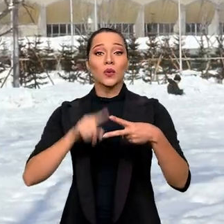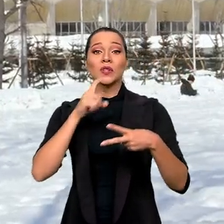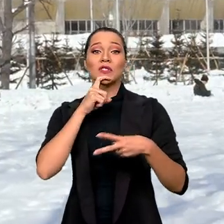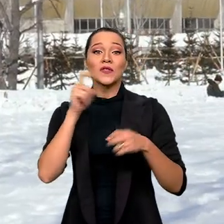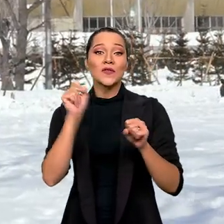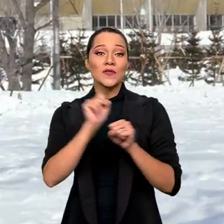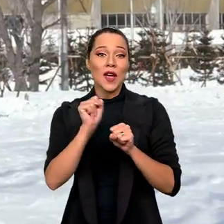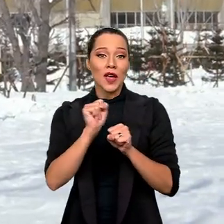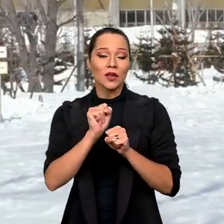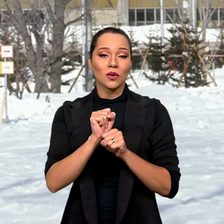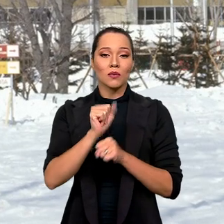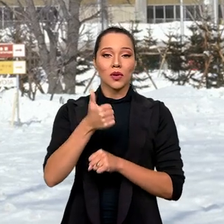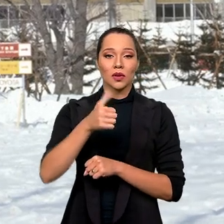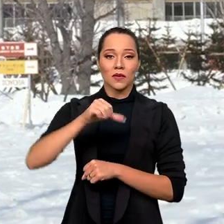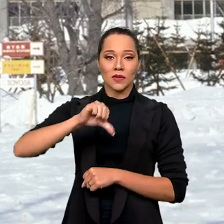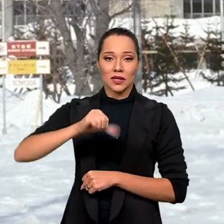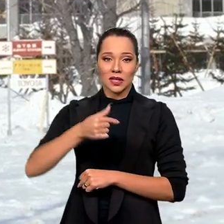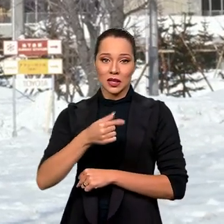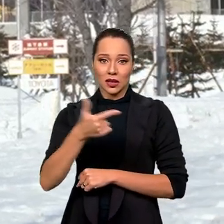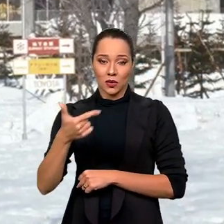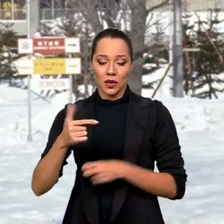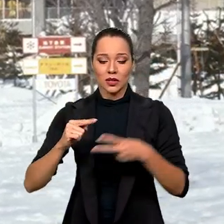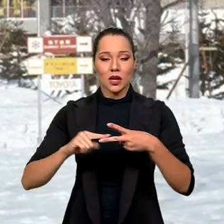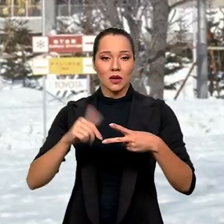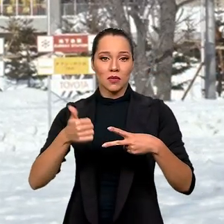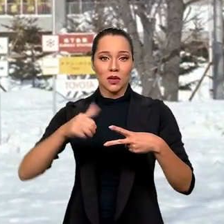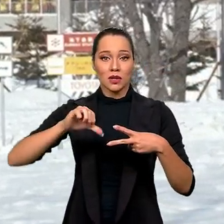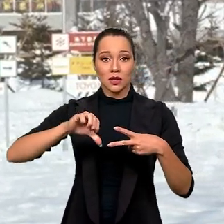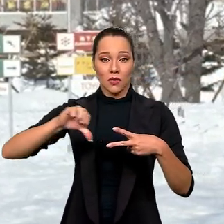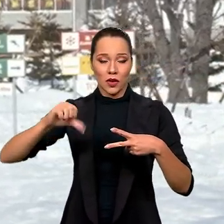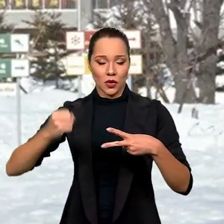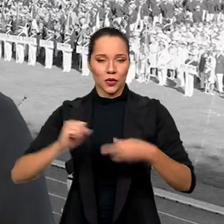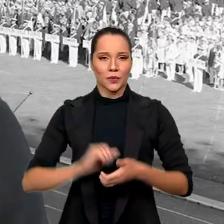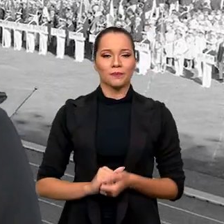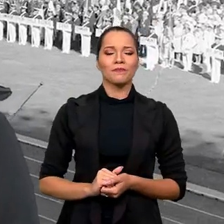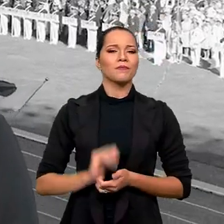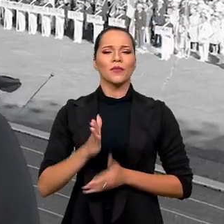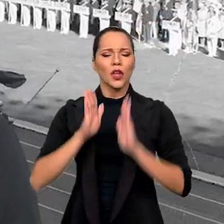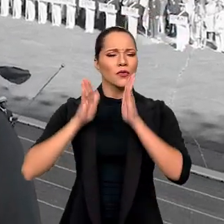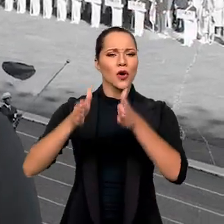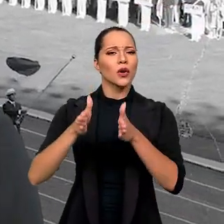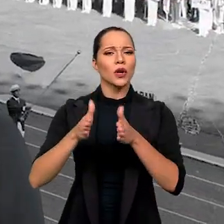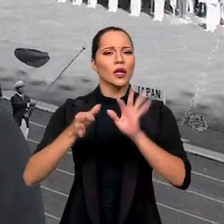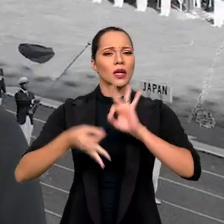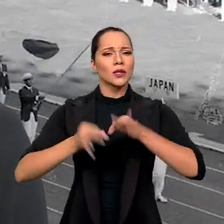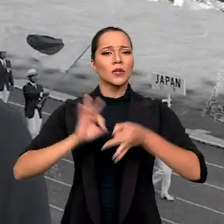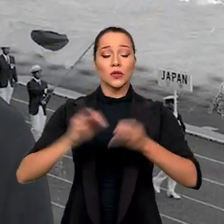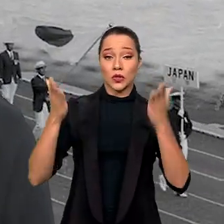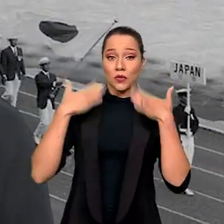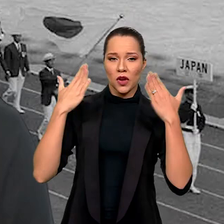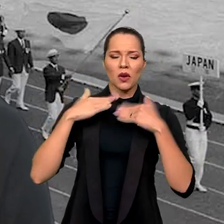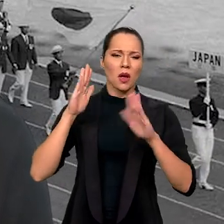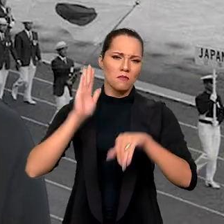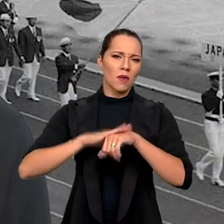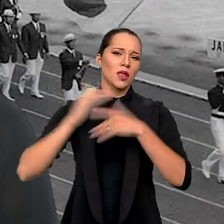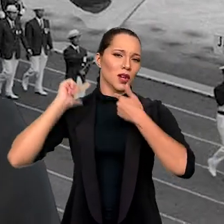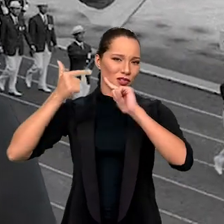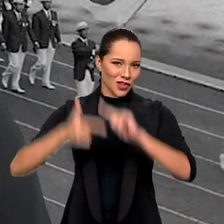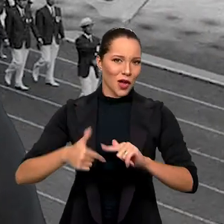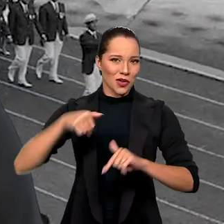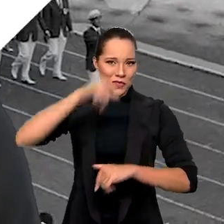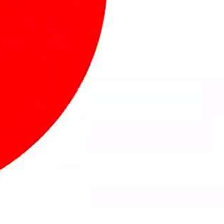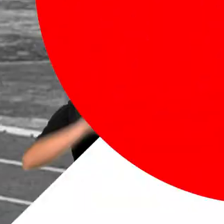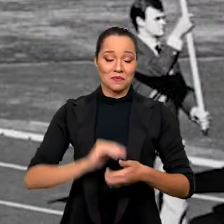duas de inverno, 1972 e 1998. A gente vai focar nas Olimpíadas de Verão, que é a mais tradicional